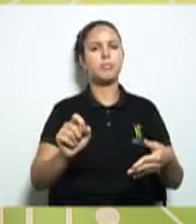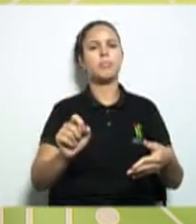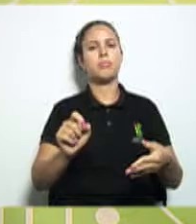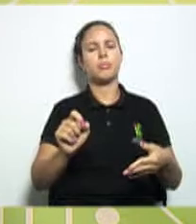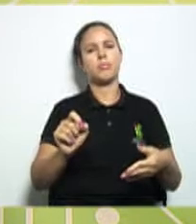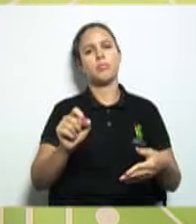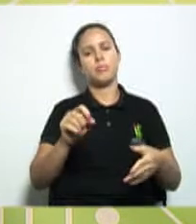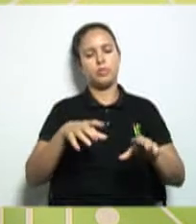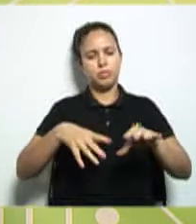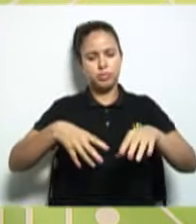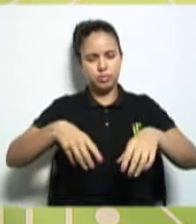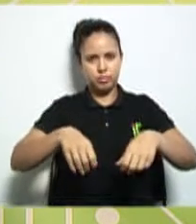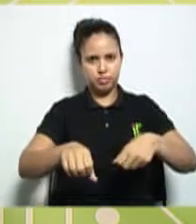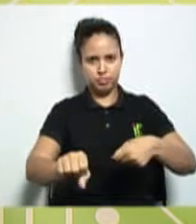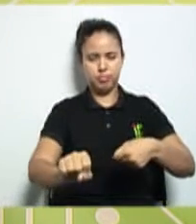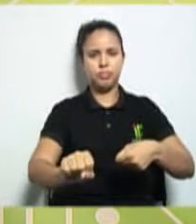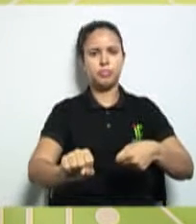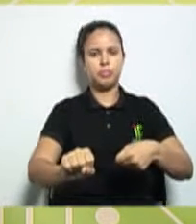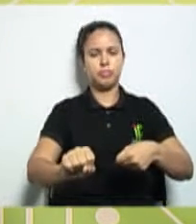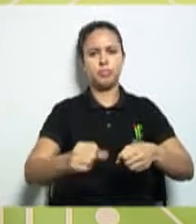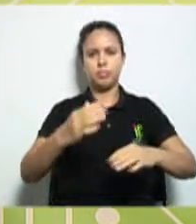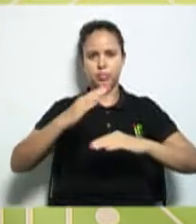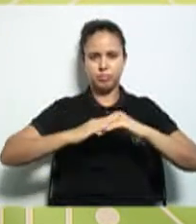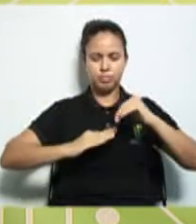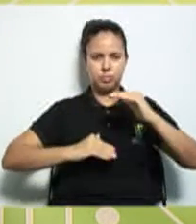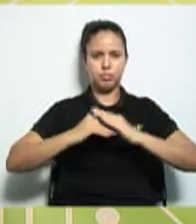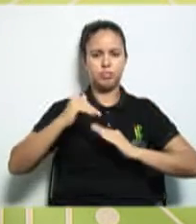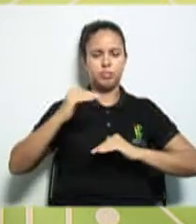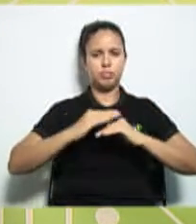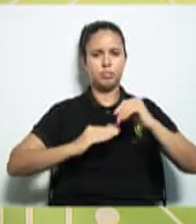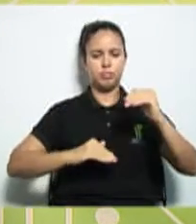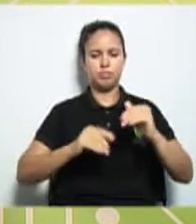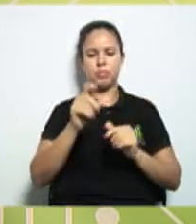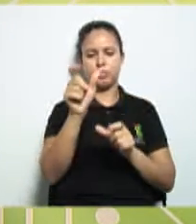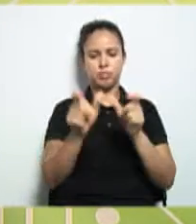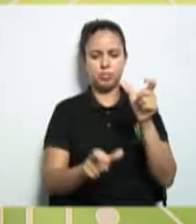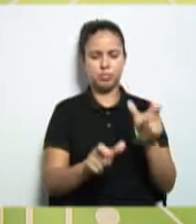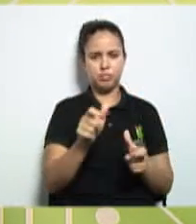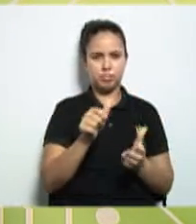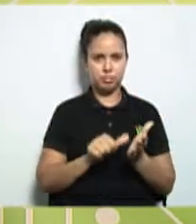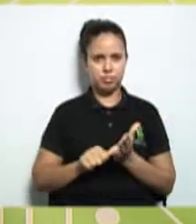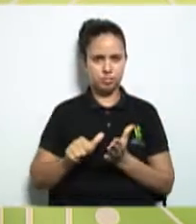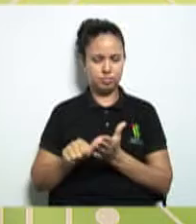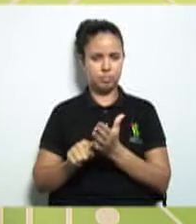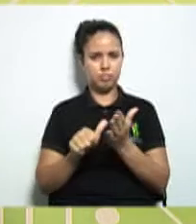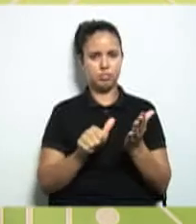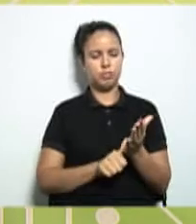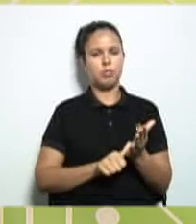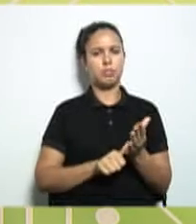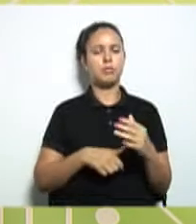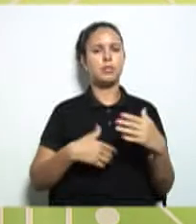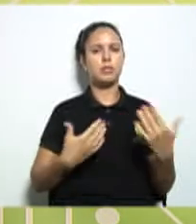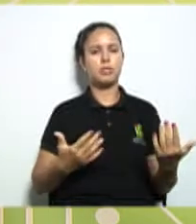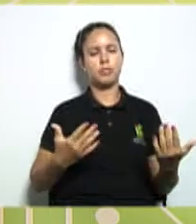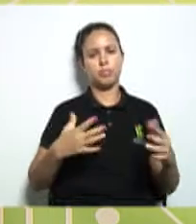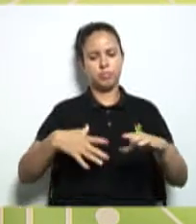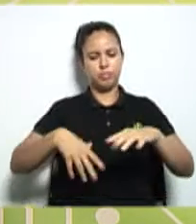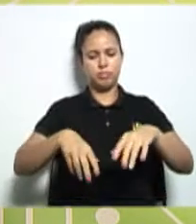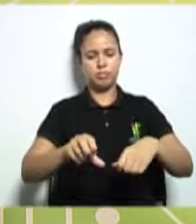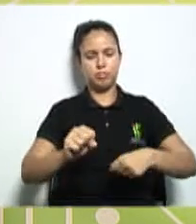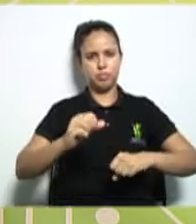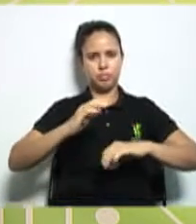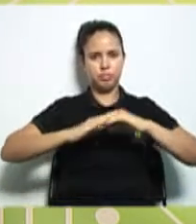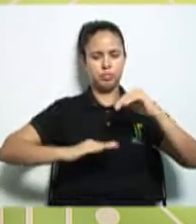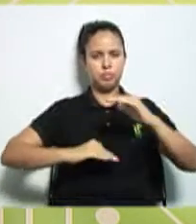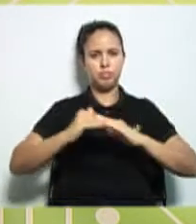A formação profissional de seus cooperados. Essa formação profissional também